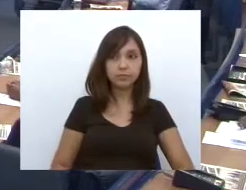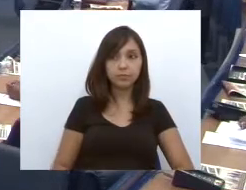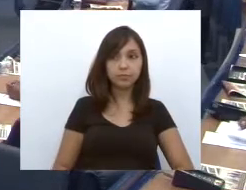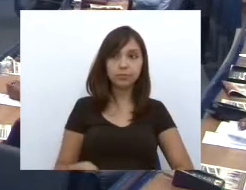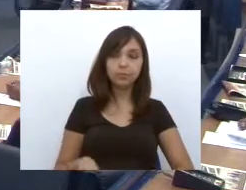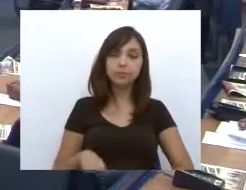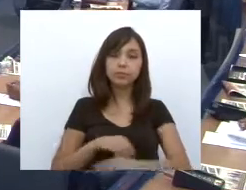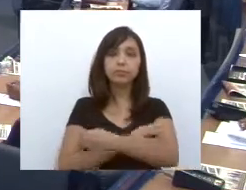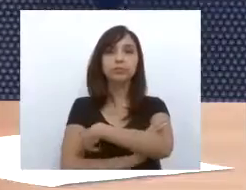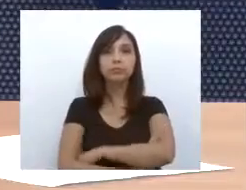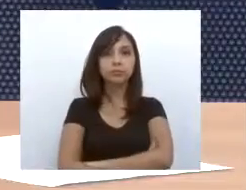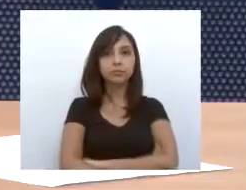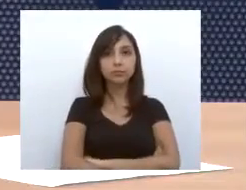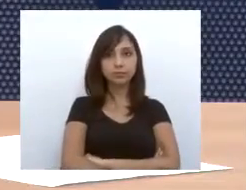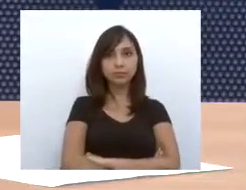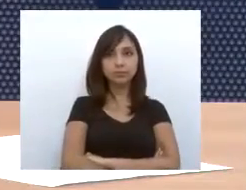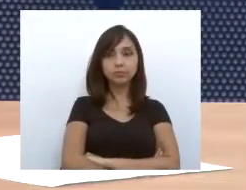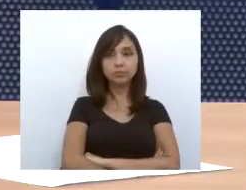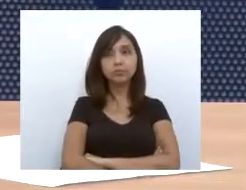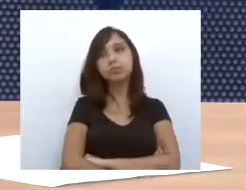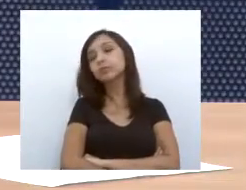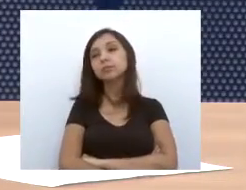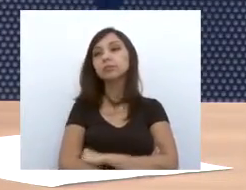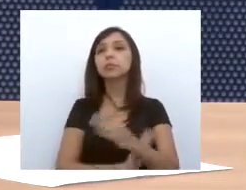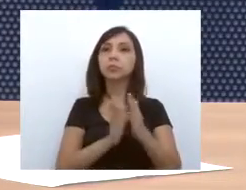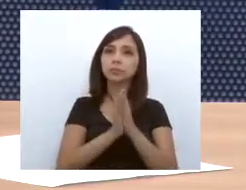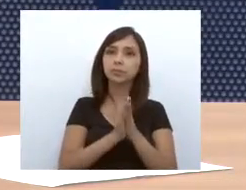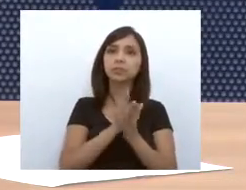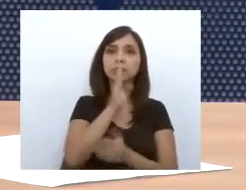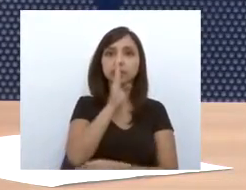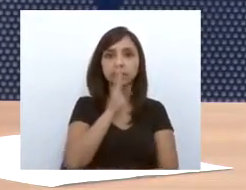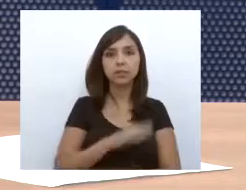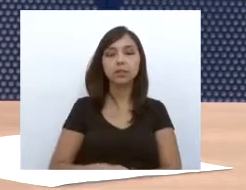Pessoal, tem vereador na tribuna. Por favor.